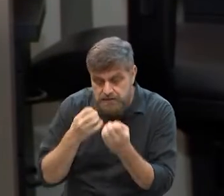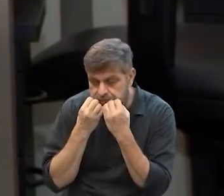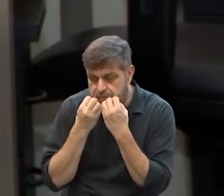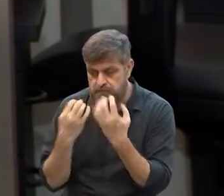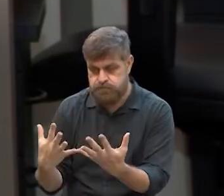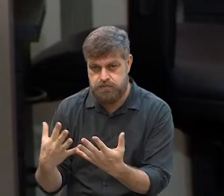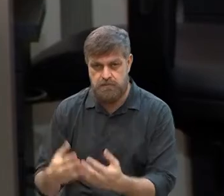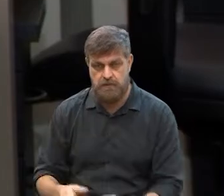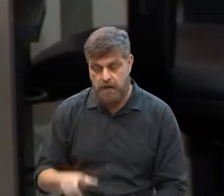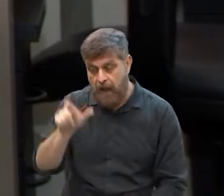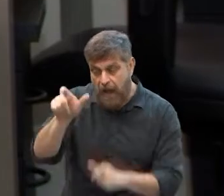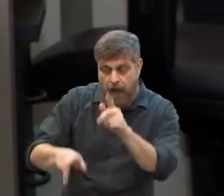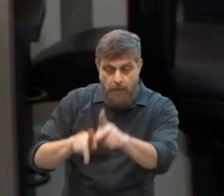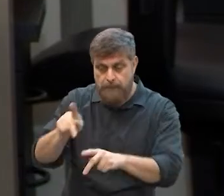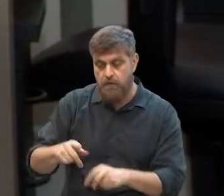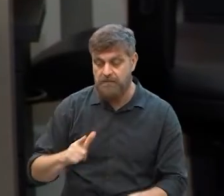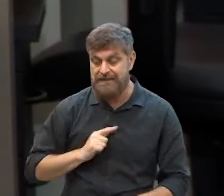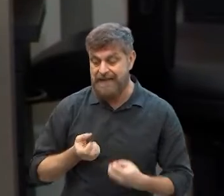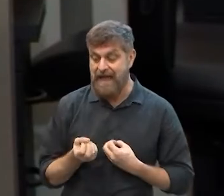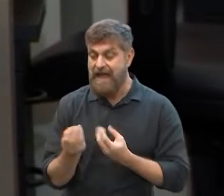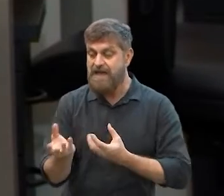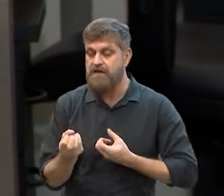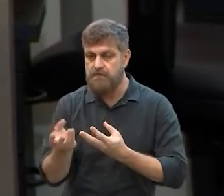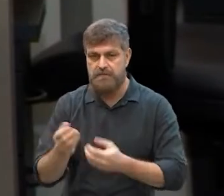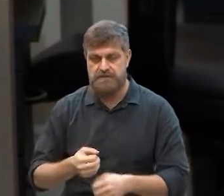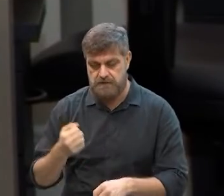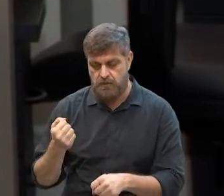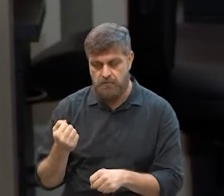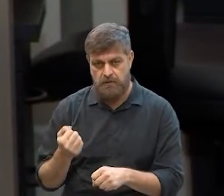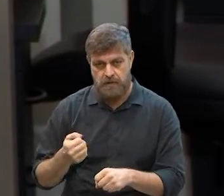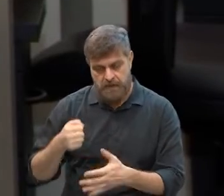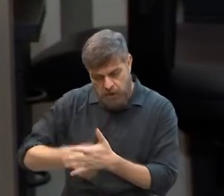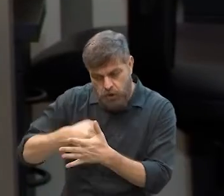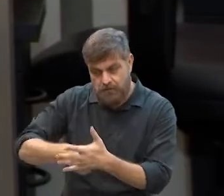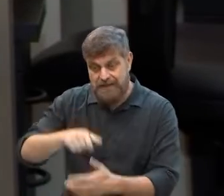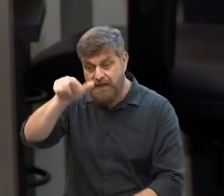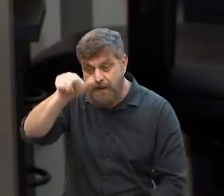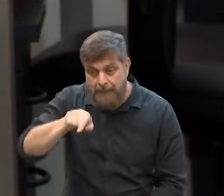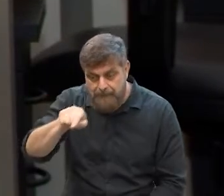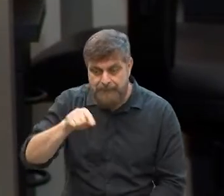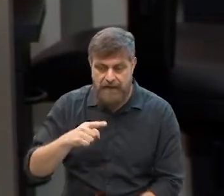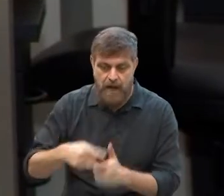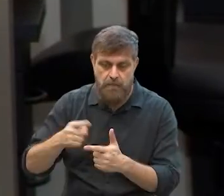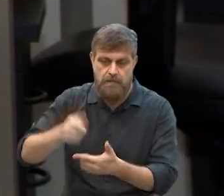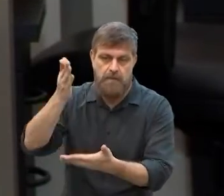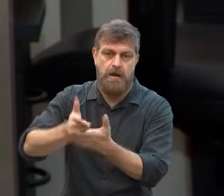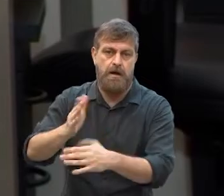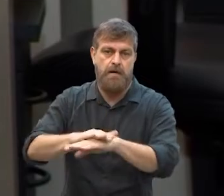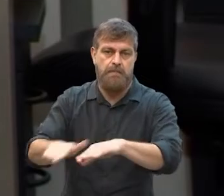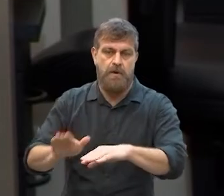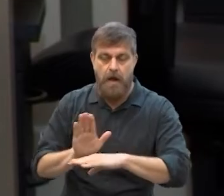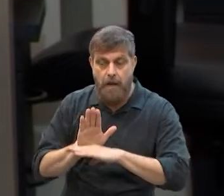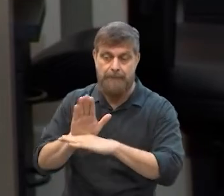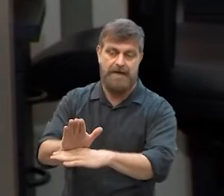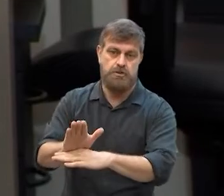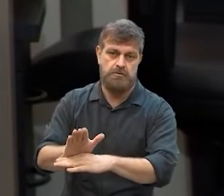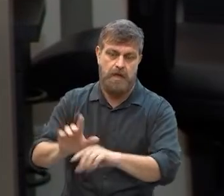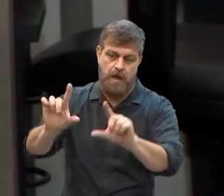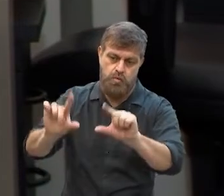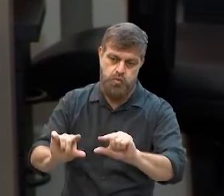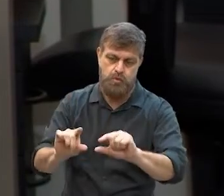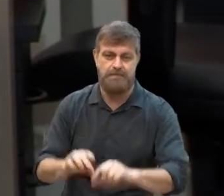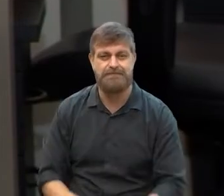levando as informações e lutando para melhorar aquela situação que foi indicada como um problema pela pessoa.